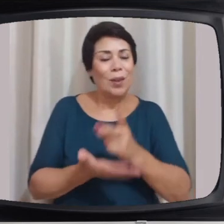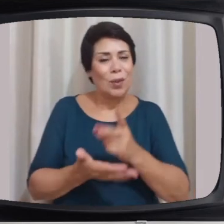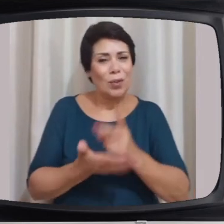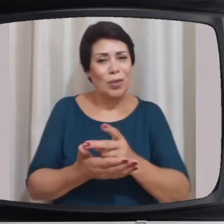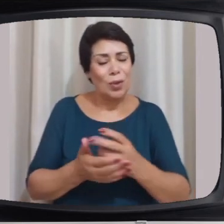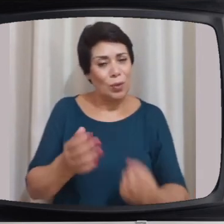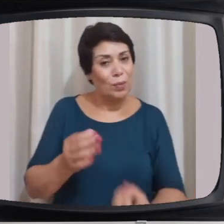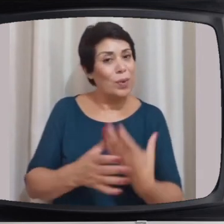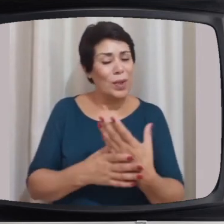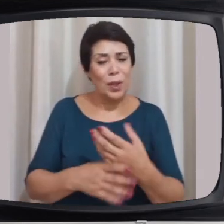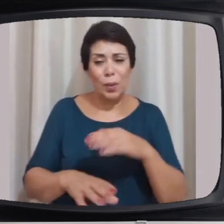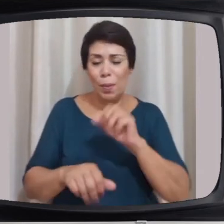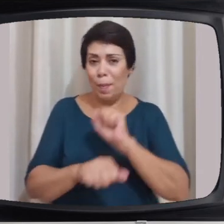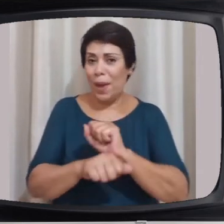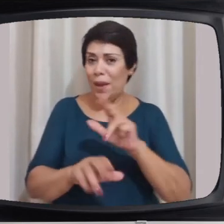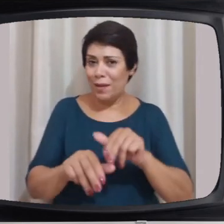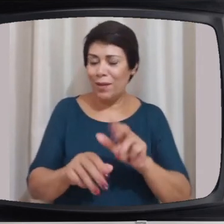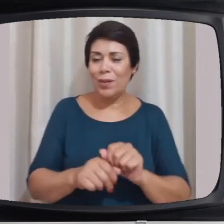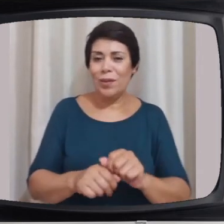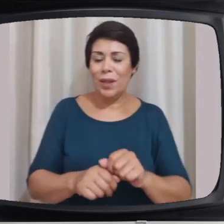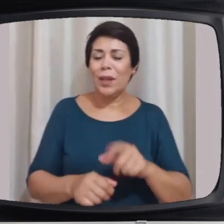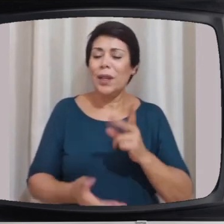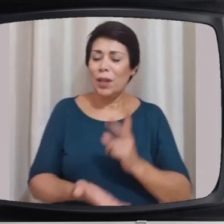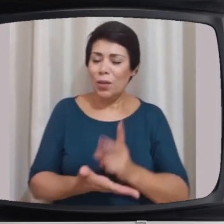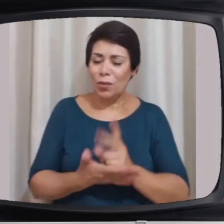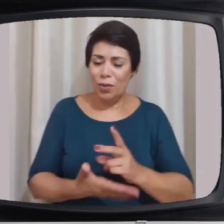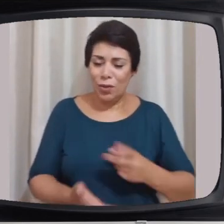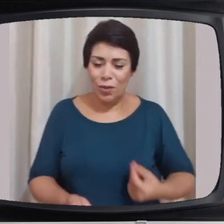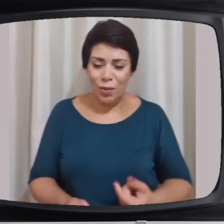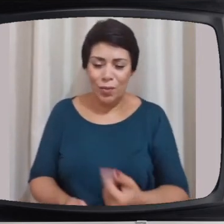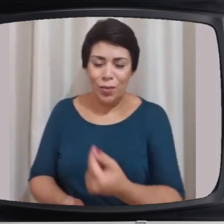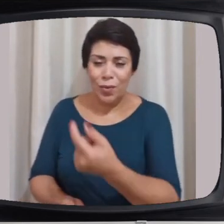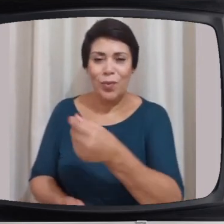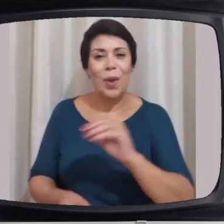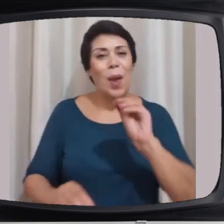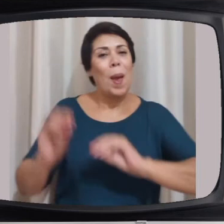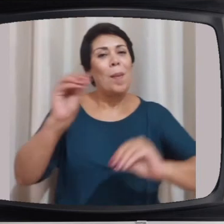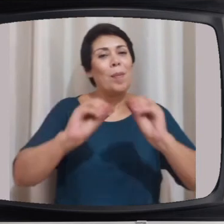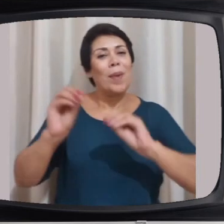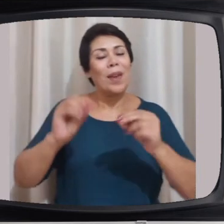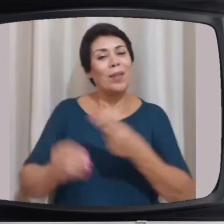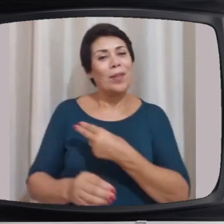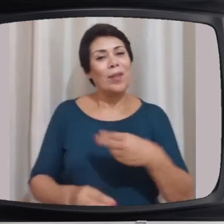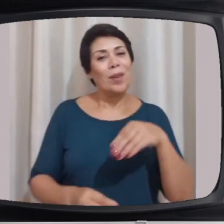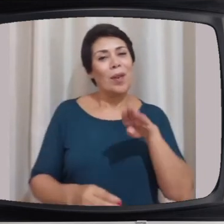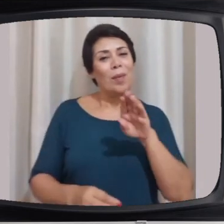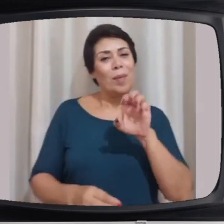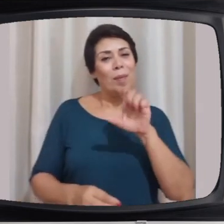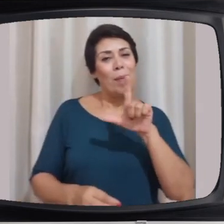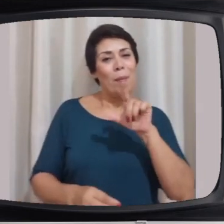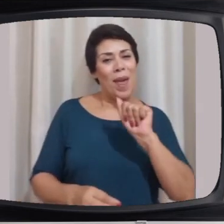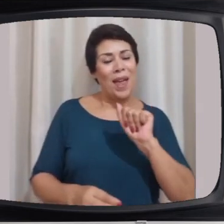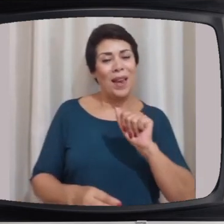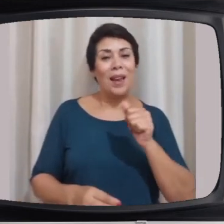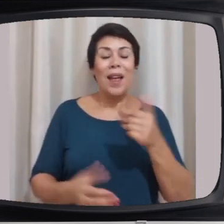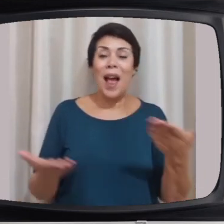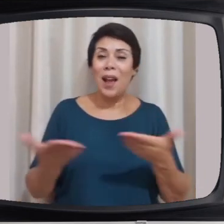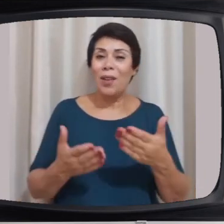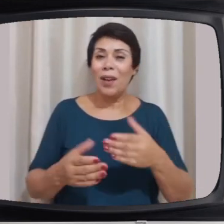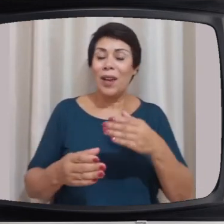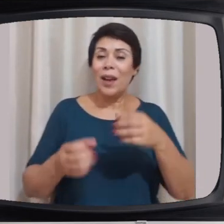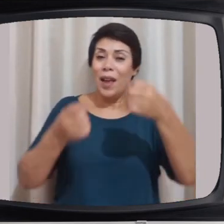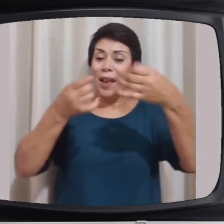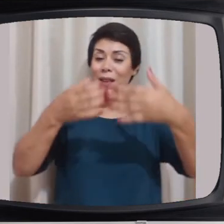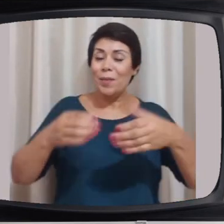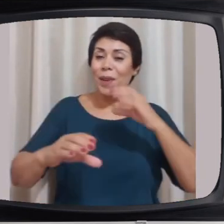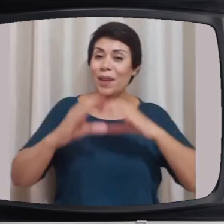não param de produzir, que assim seja por muitos anos. Beijo grande, eu sou Bela Nogueira e esse foi mais um Explicação. Te